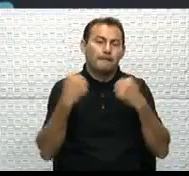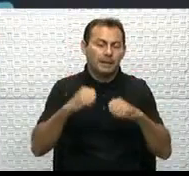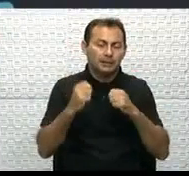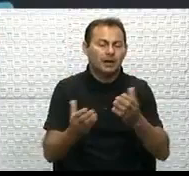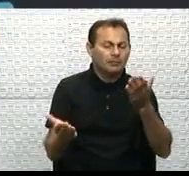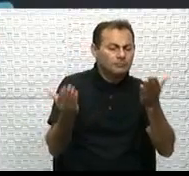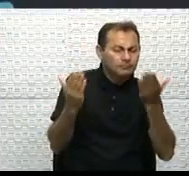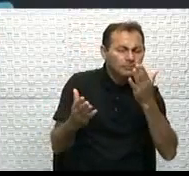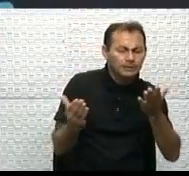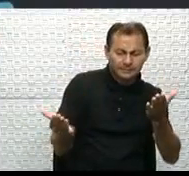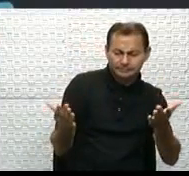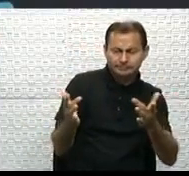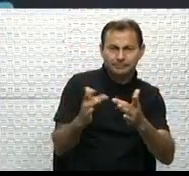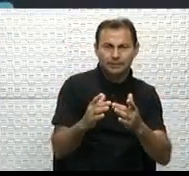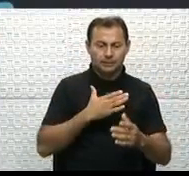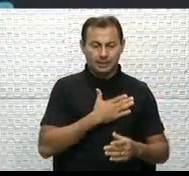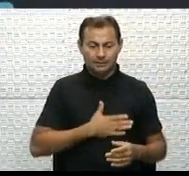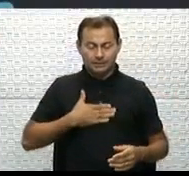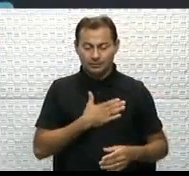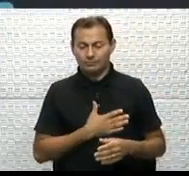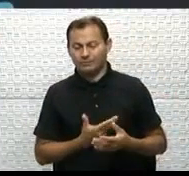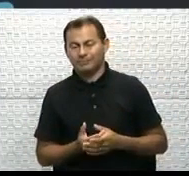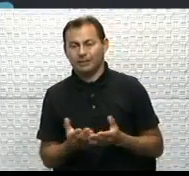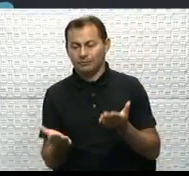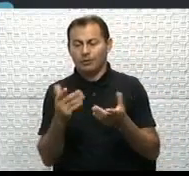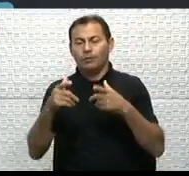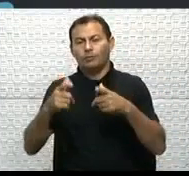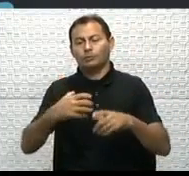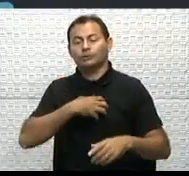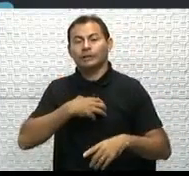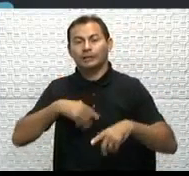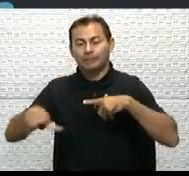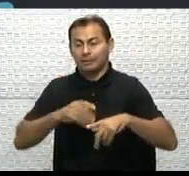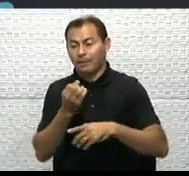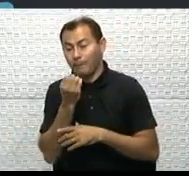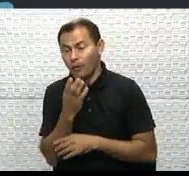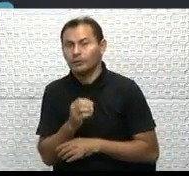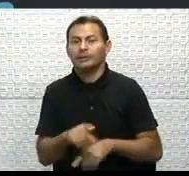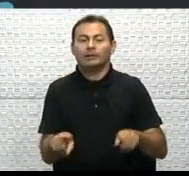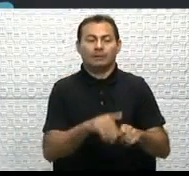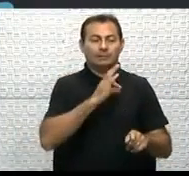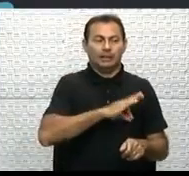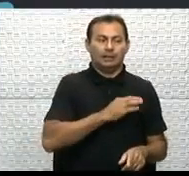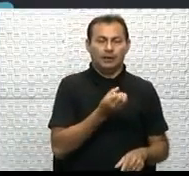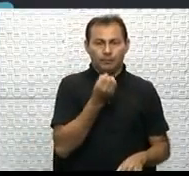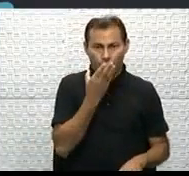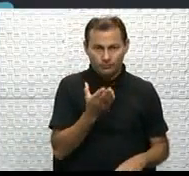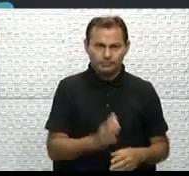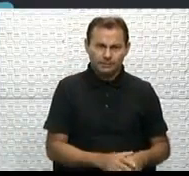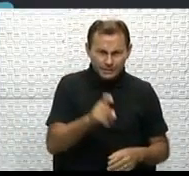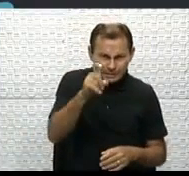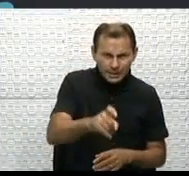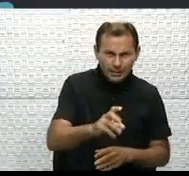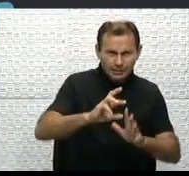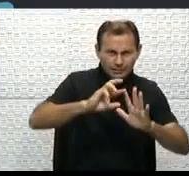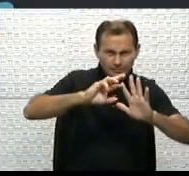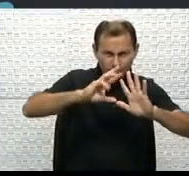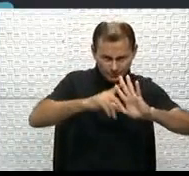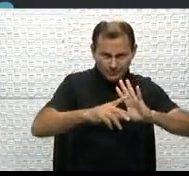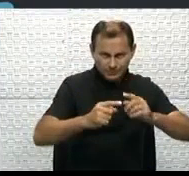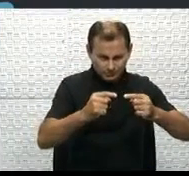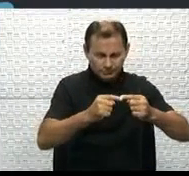precisava avaliar a relação entre a satisfação em relação às condições de trabalho e a remuneração. Será que essas